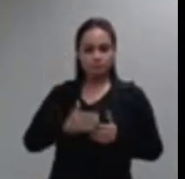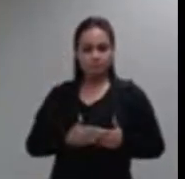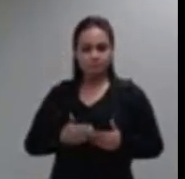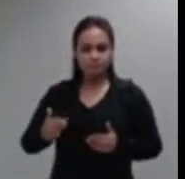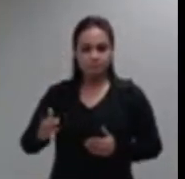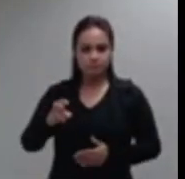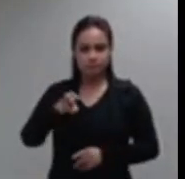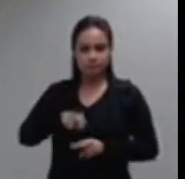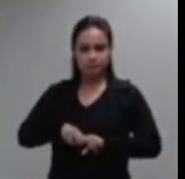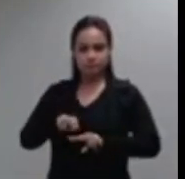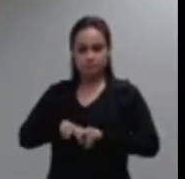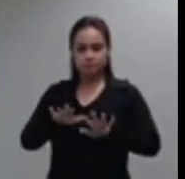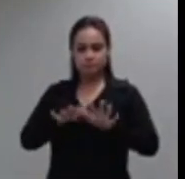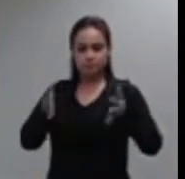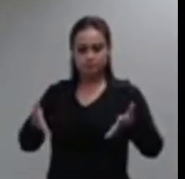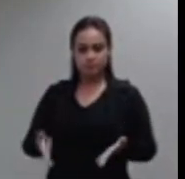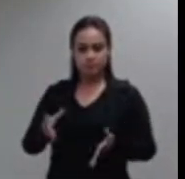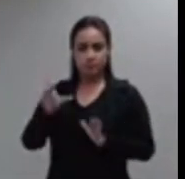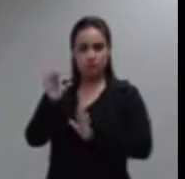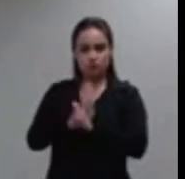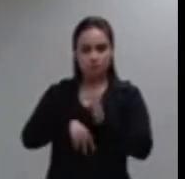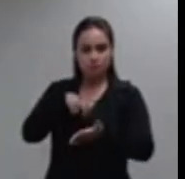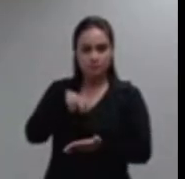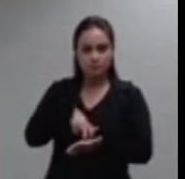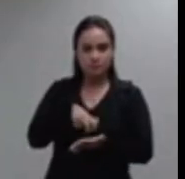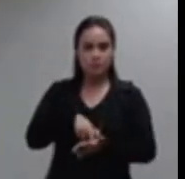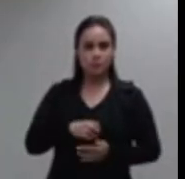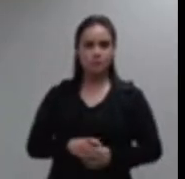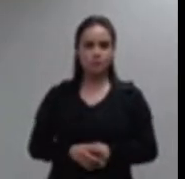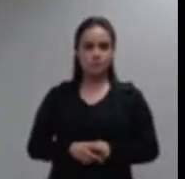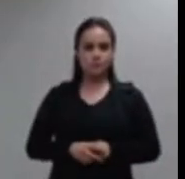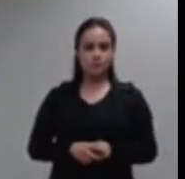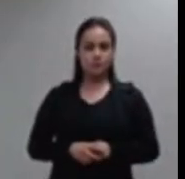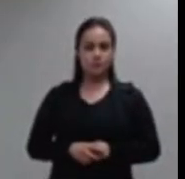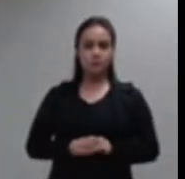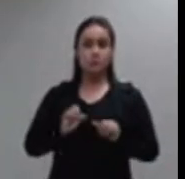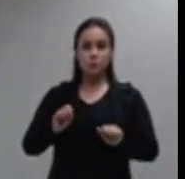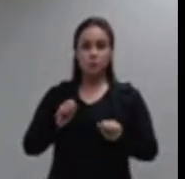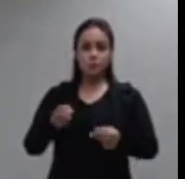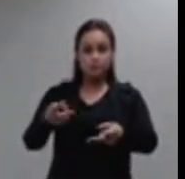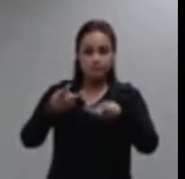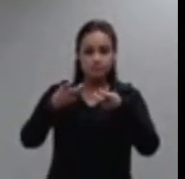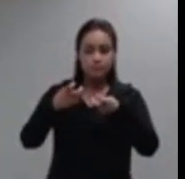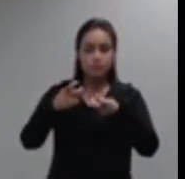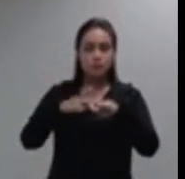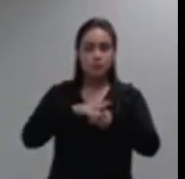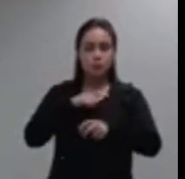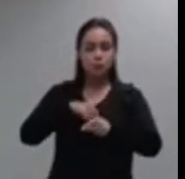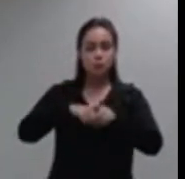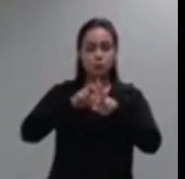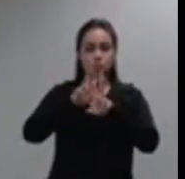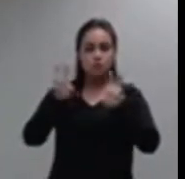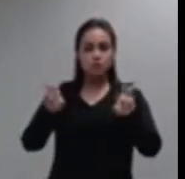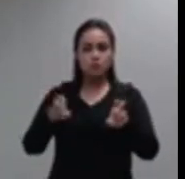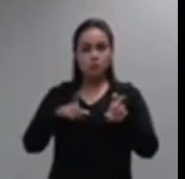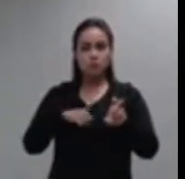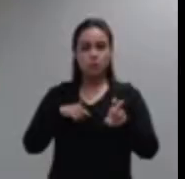revelado, pude constatar que na matéria do tráfico de drogas, o Estado já perdeu essa